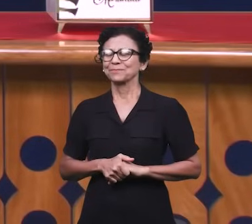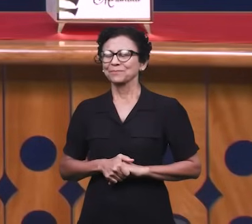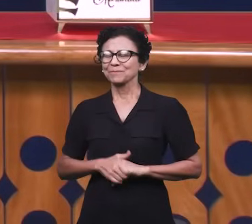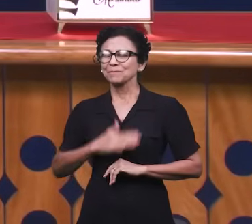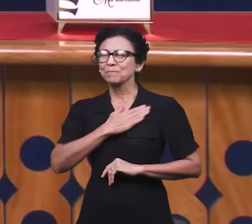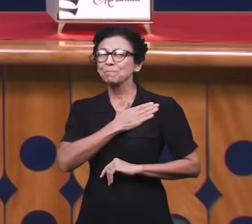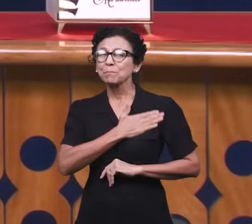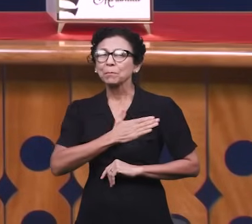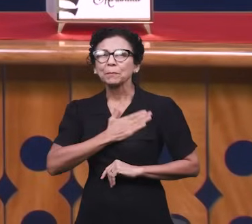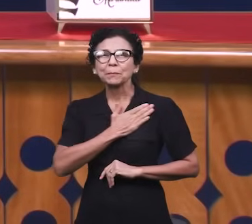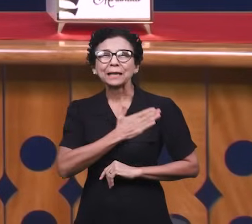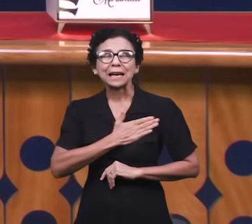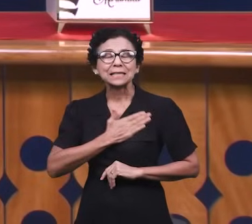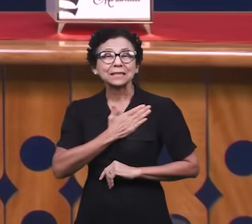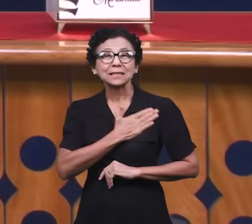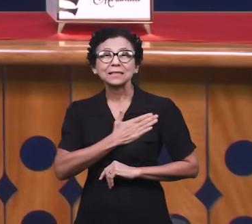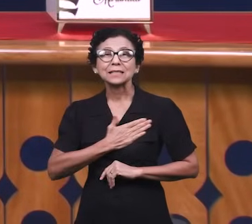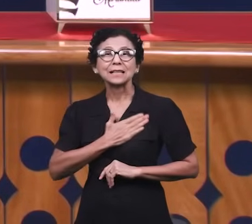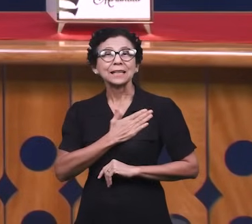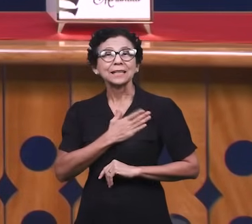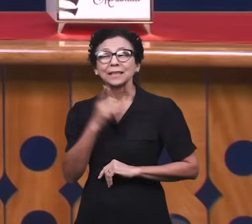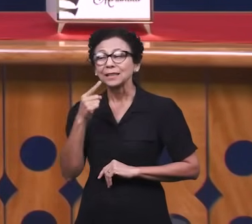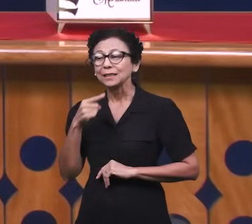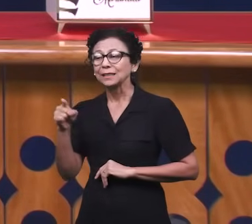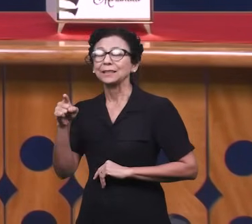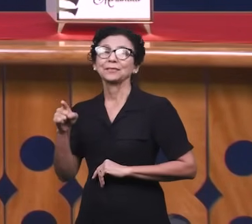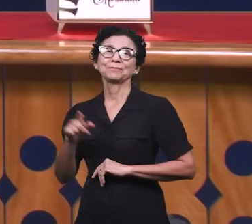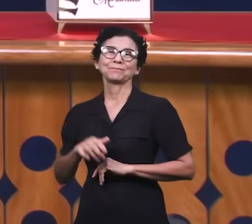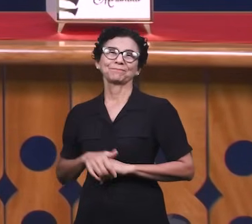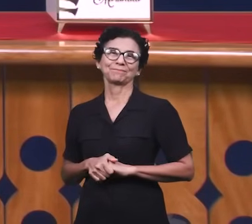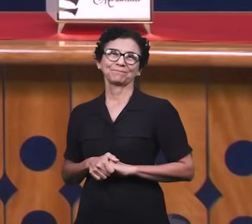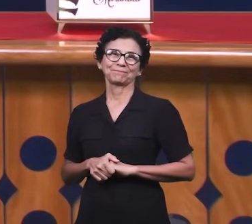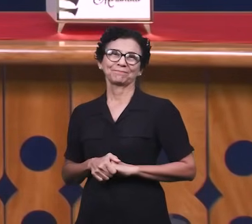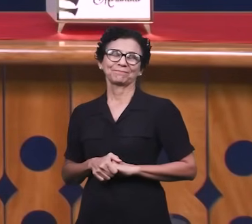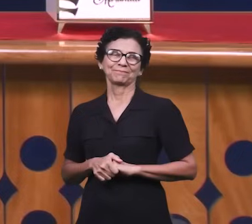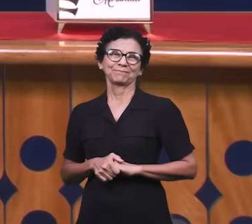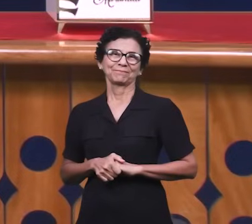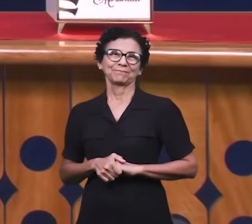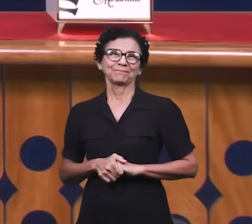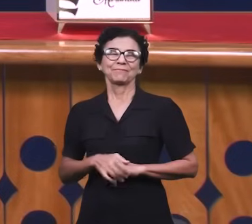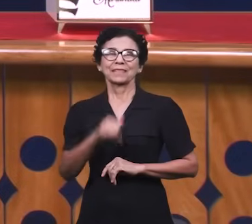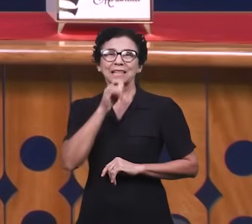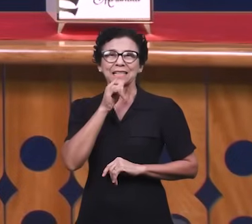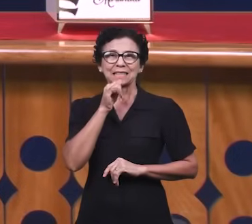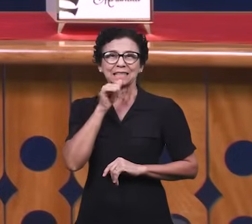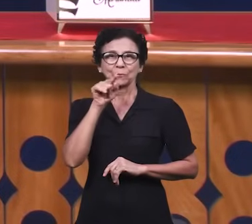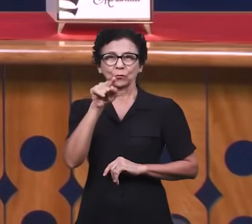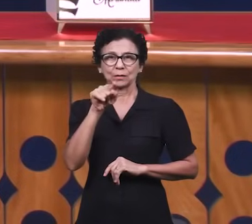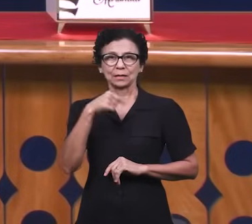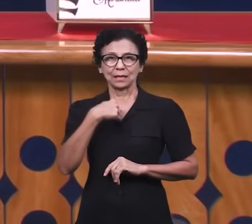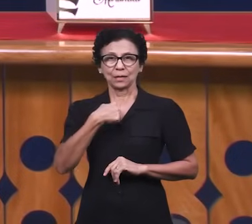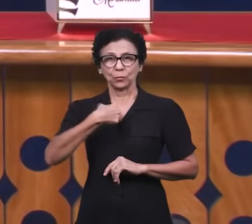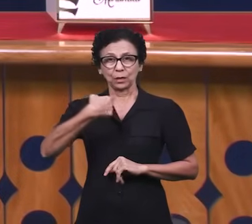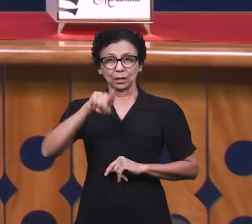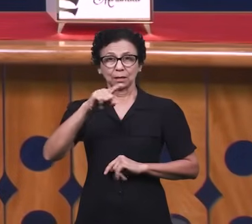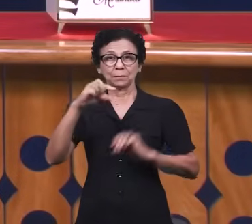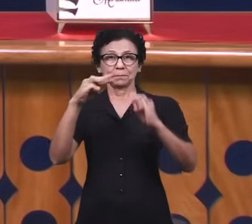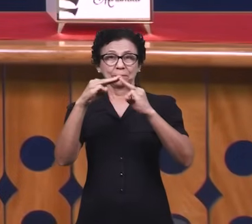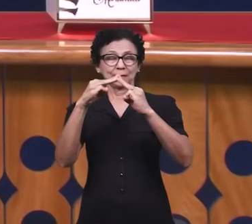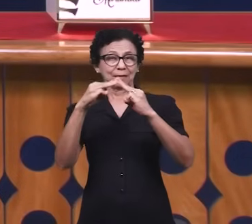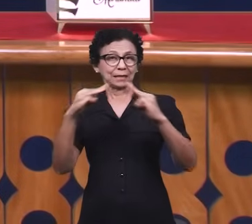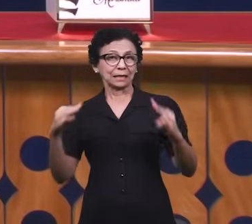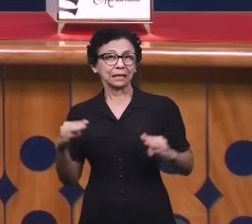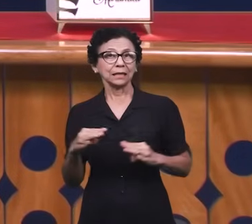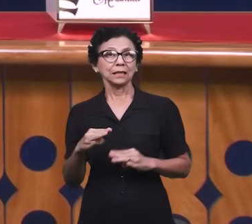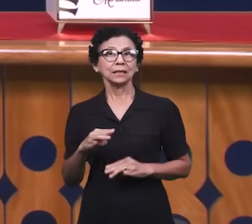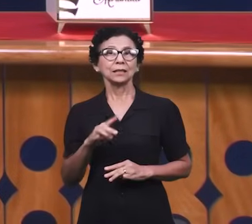o melhor lugar onde eu poderia estar. Quando eu vou ao Manaim, quando você vai ao Manaim, qual